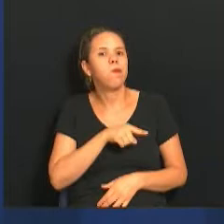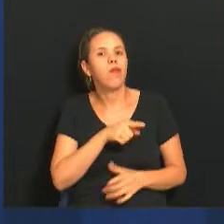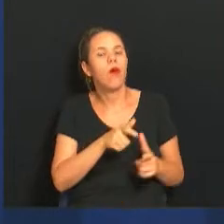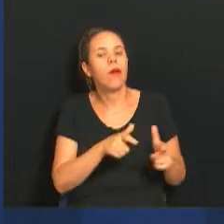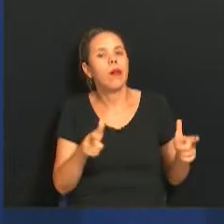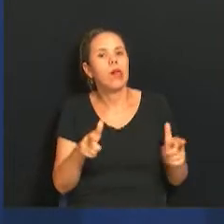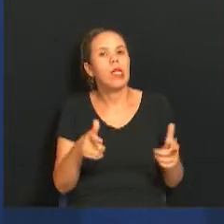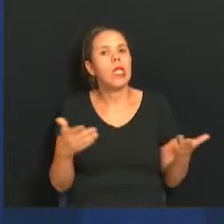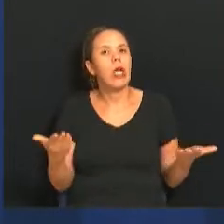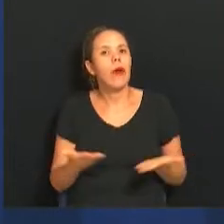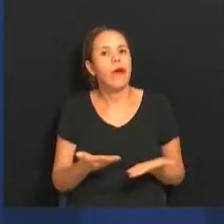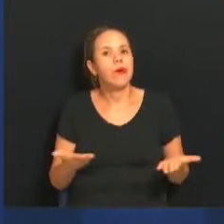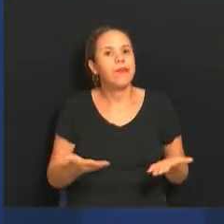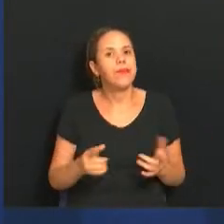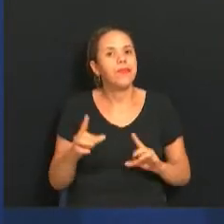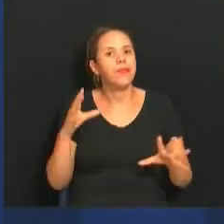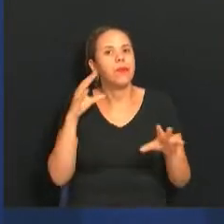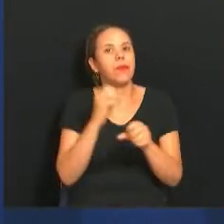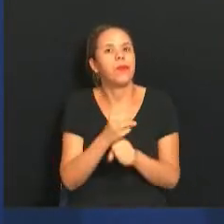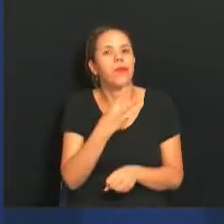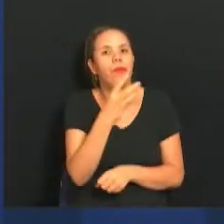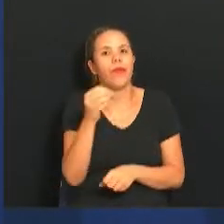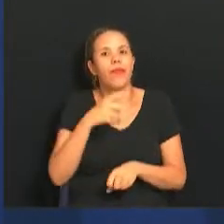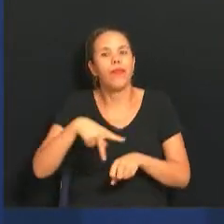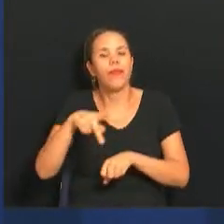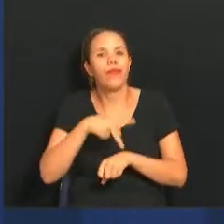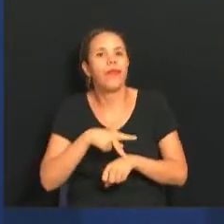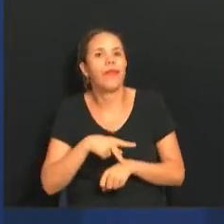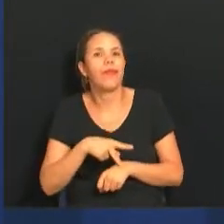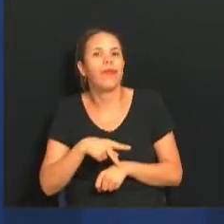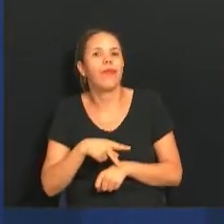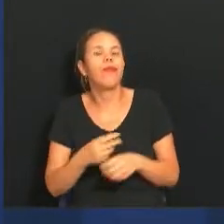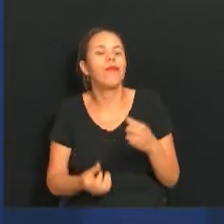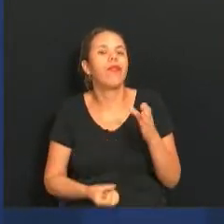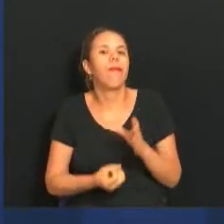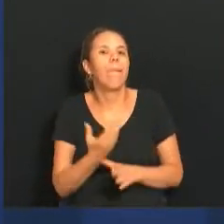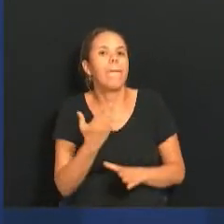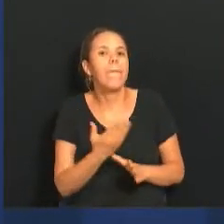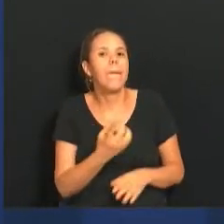que hoje reúne 30 países. E ela foi criada em